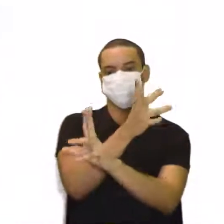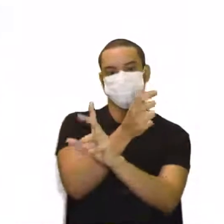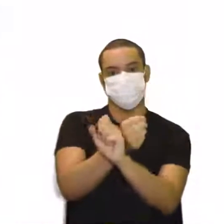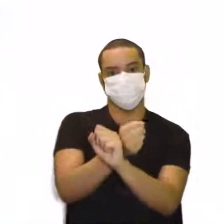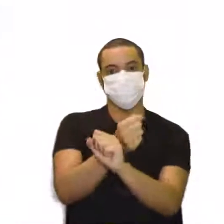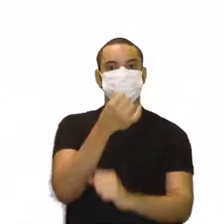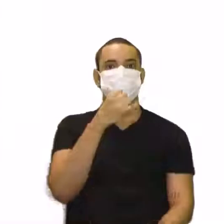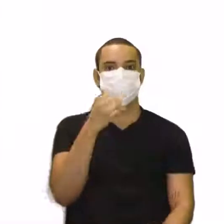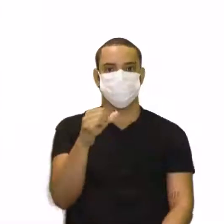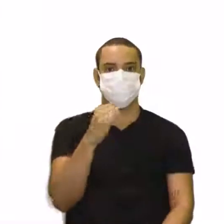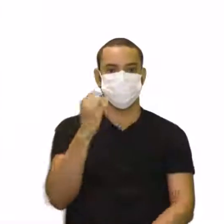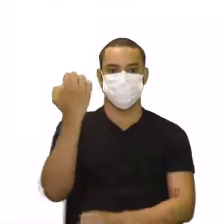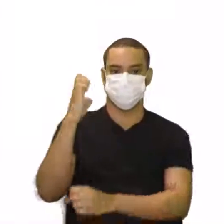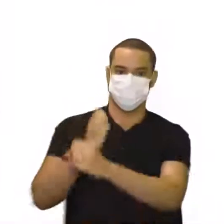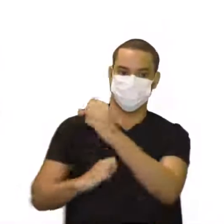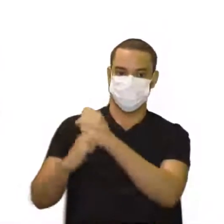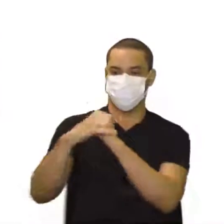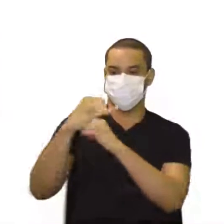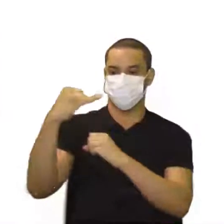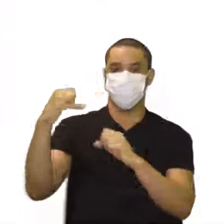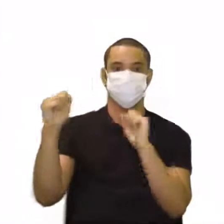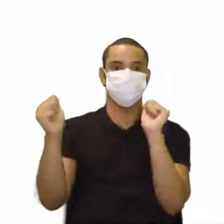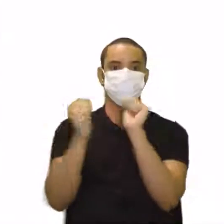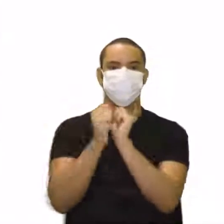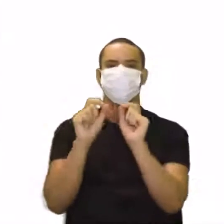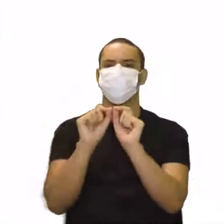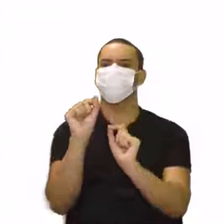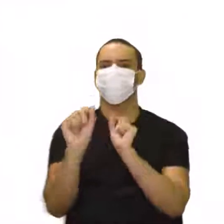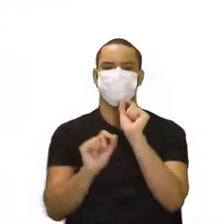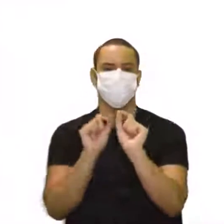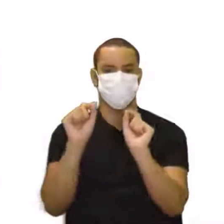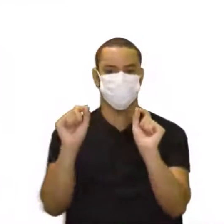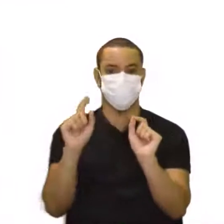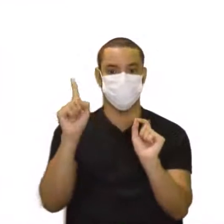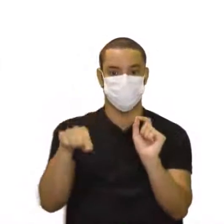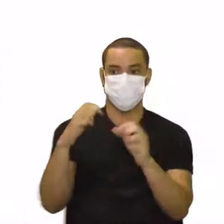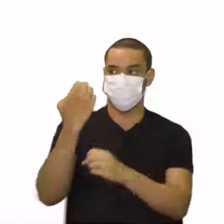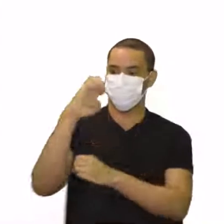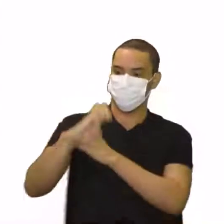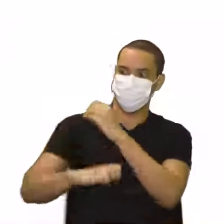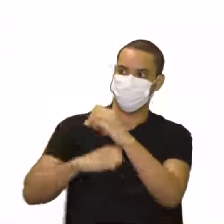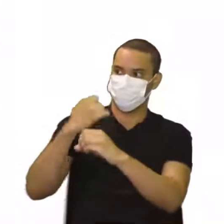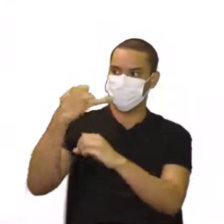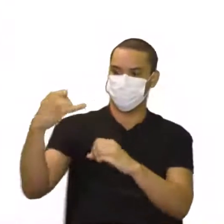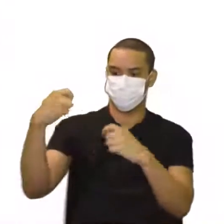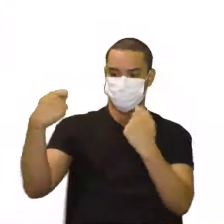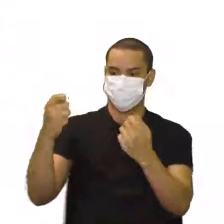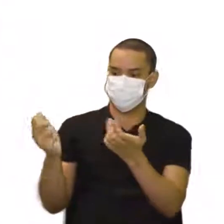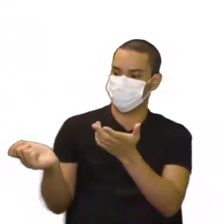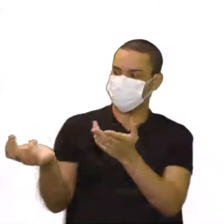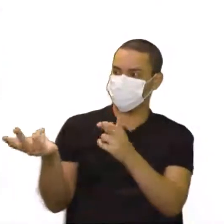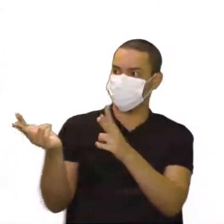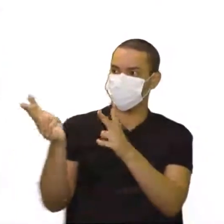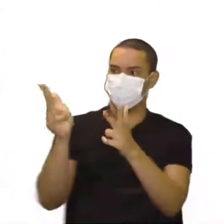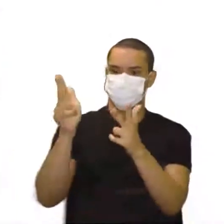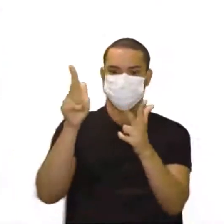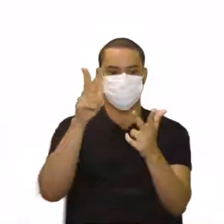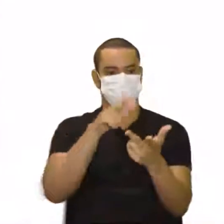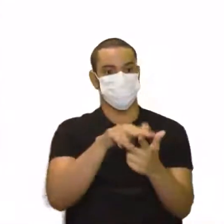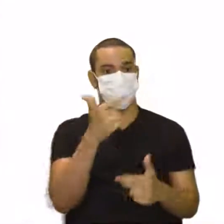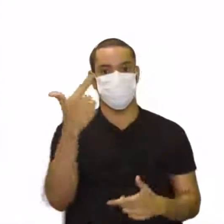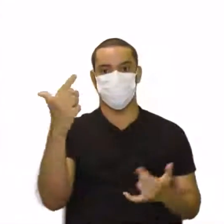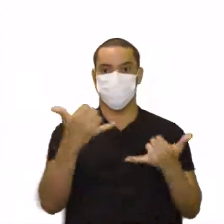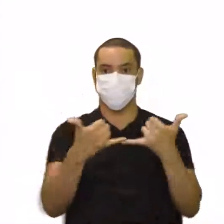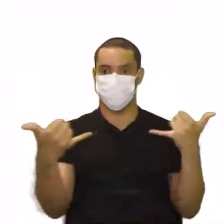do condutor, de forma a fazer com que esses elétrons passem para outra parte do